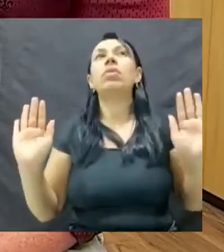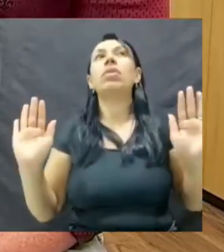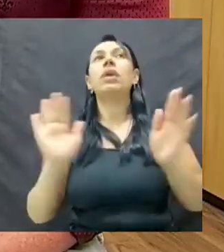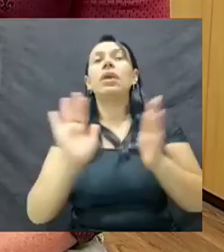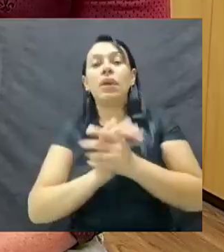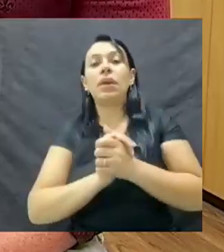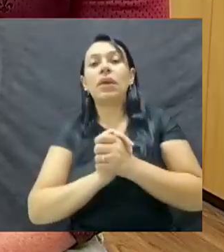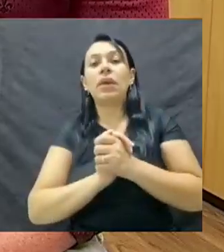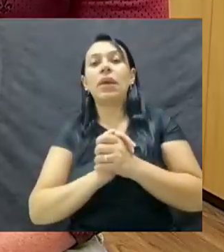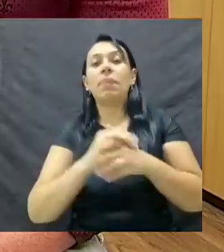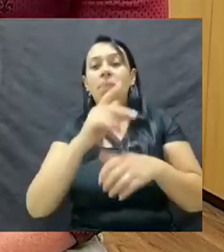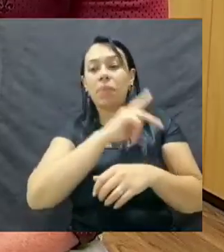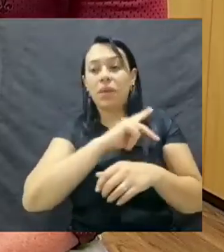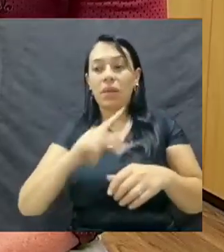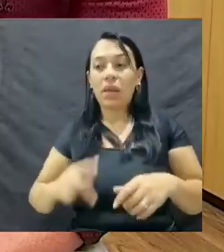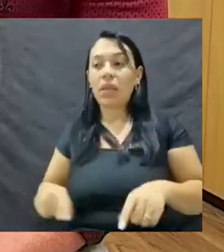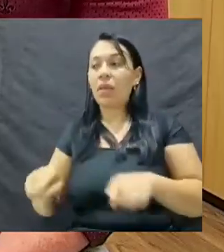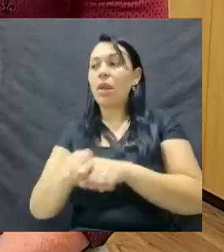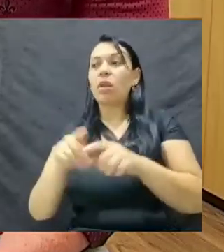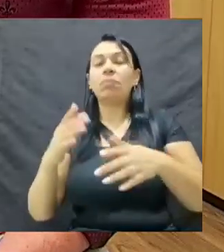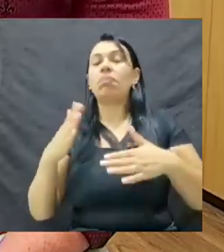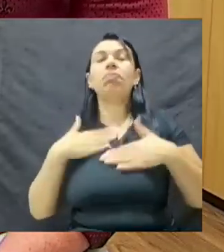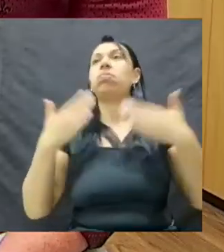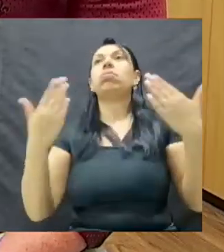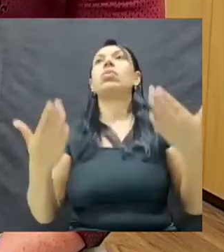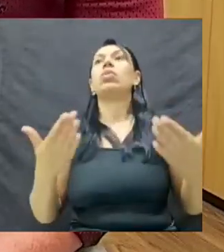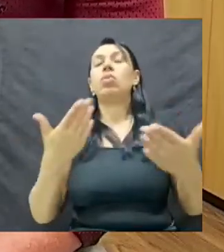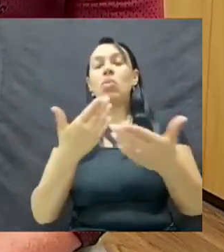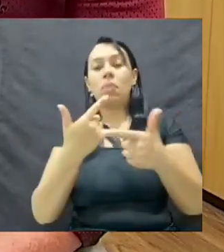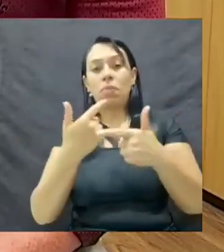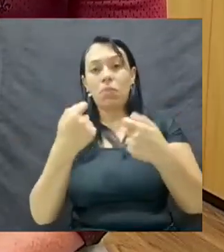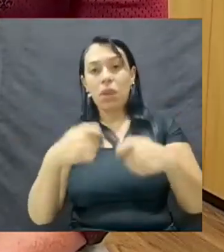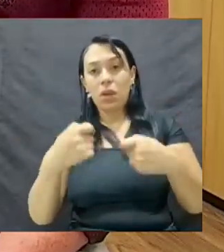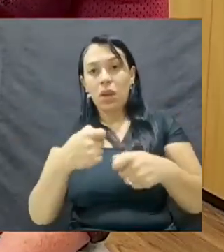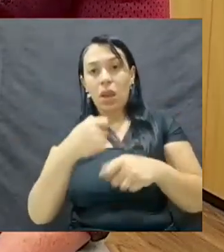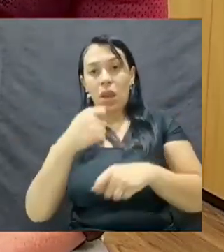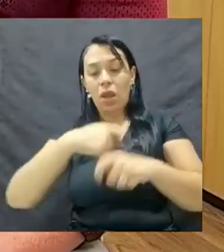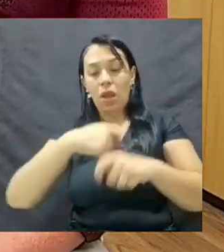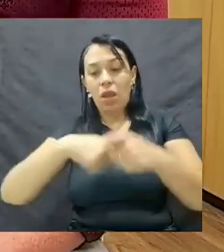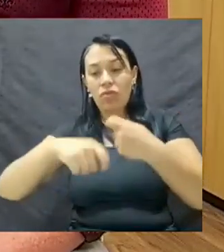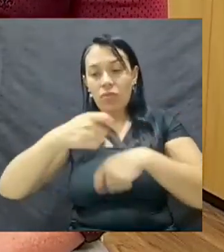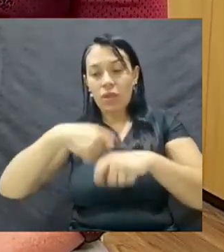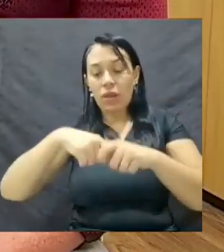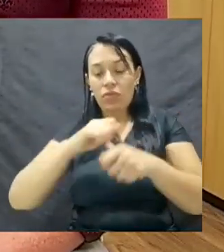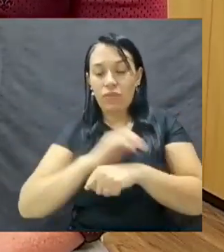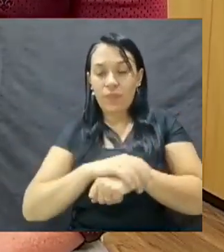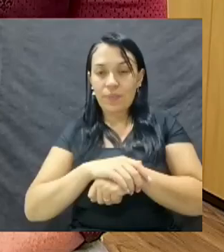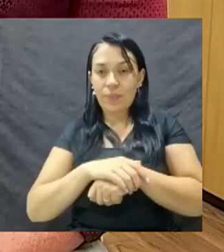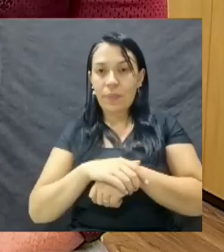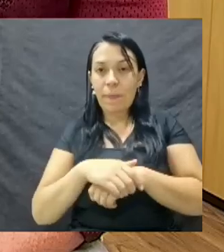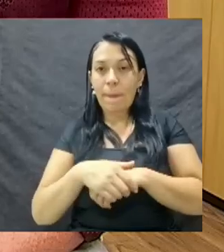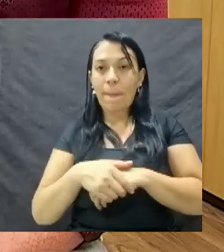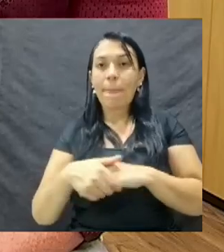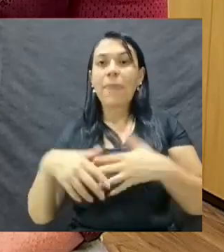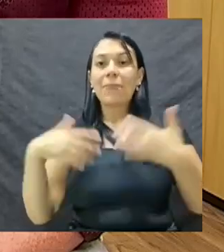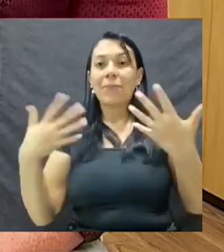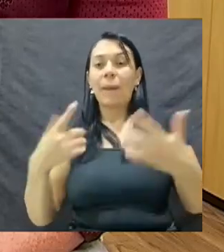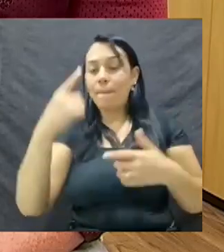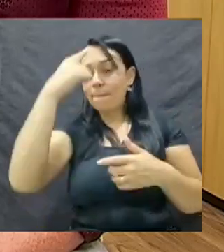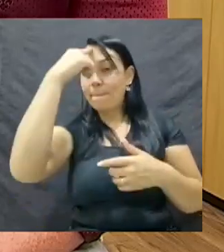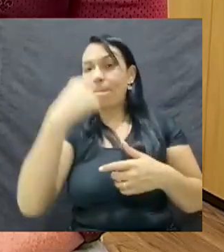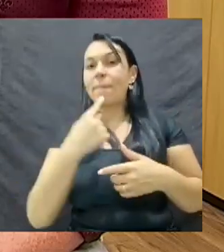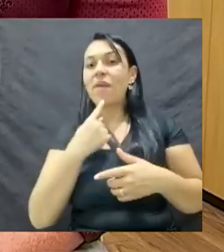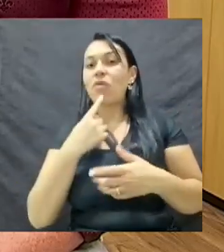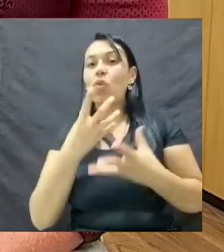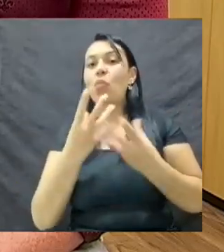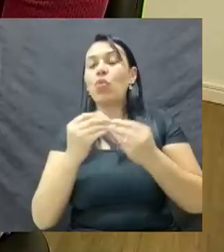seja surpreendida com alguma decisão administrativa. Então a gente tem um perfil de muita comunicação para poder esse